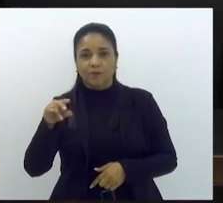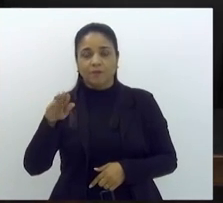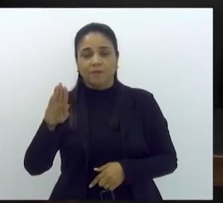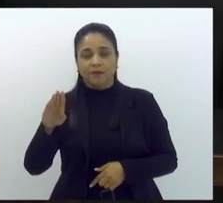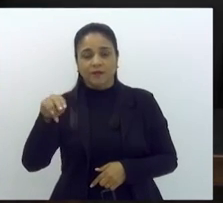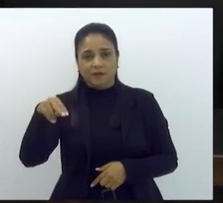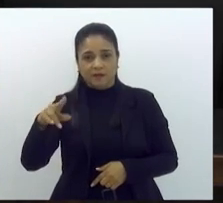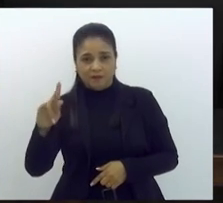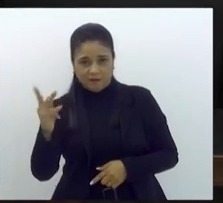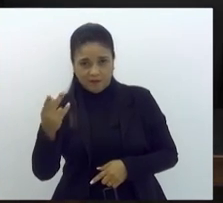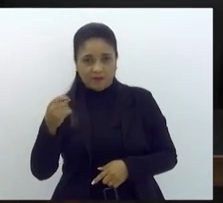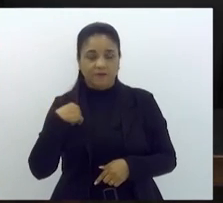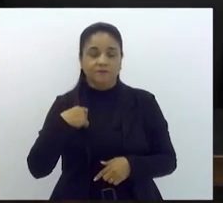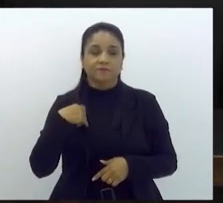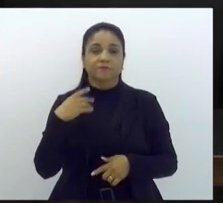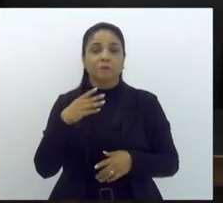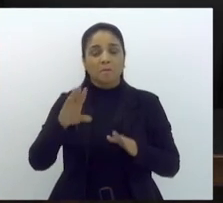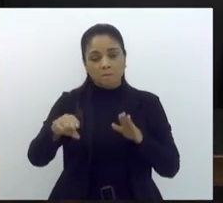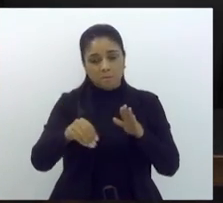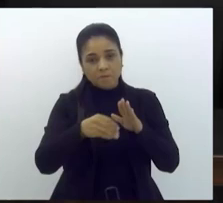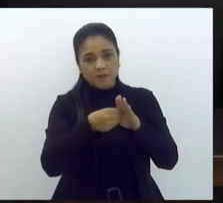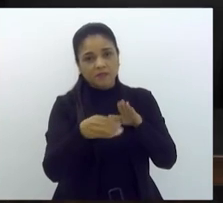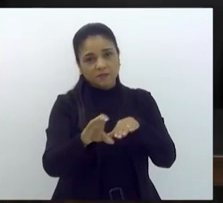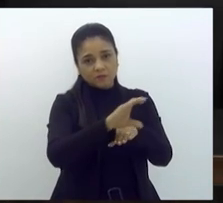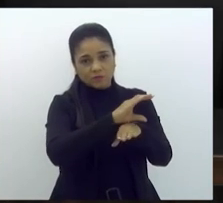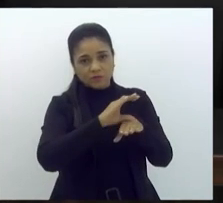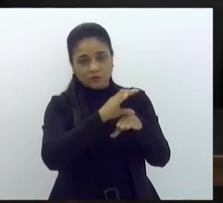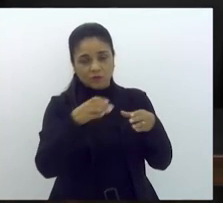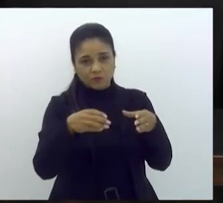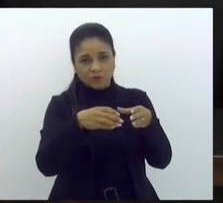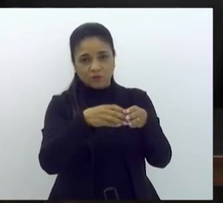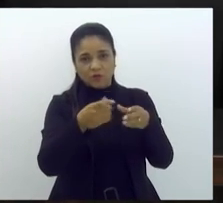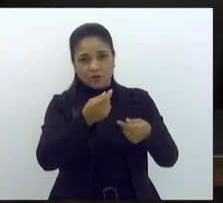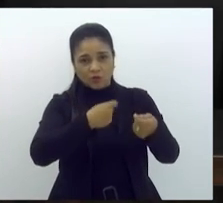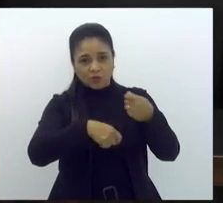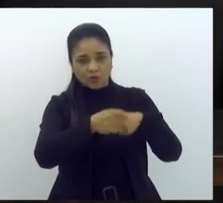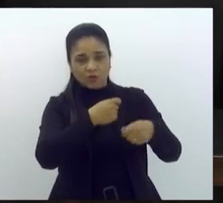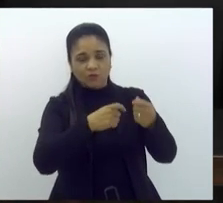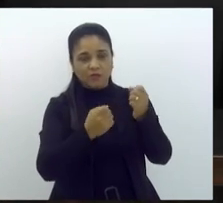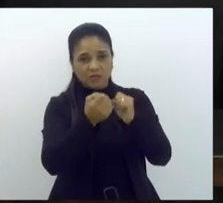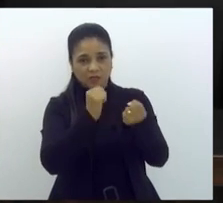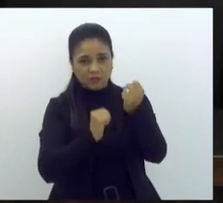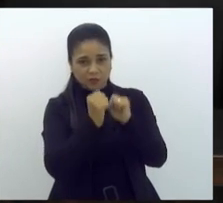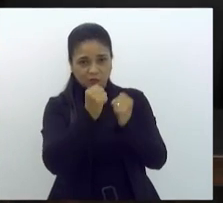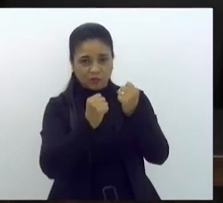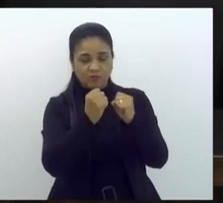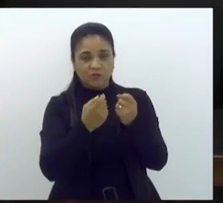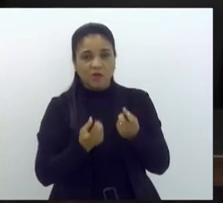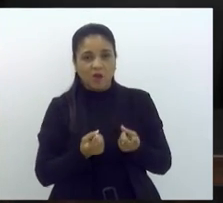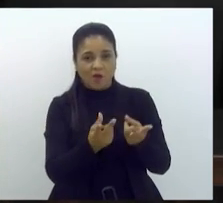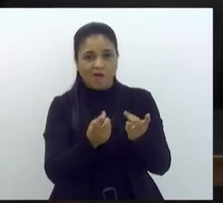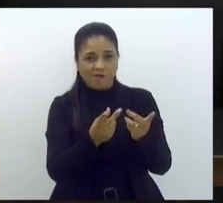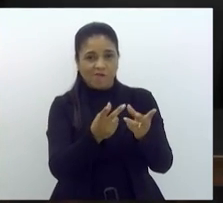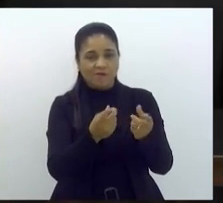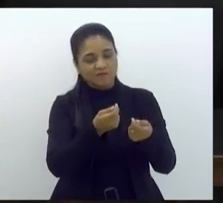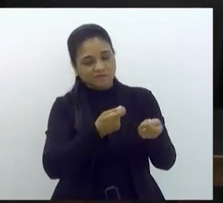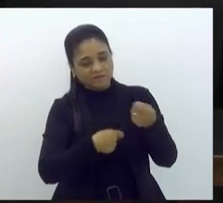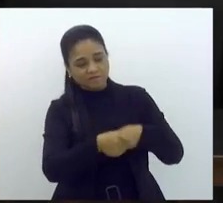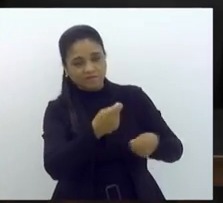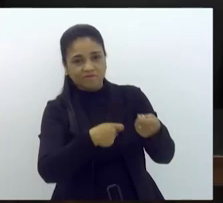entendendo de pareceres da comissão de Economia Indústria e Comércio de orçamento Finanças e